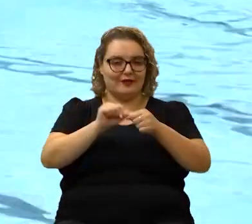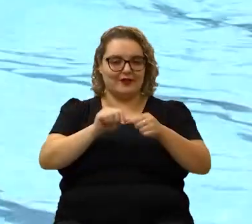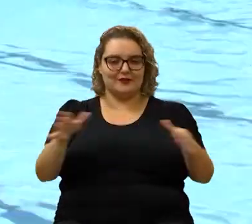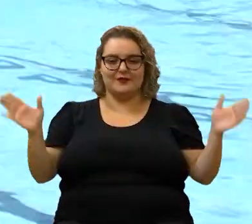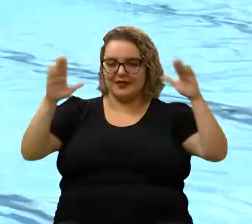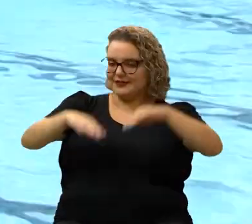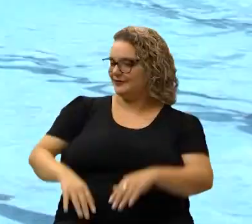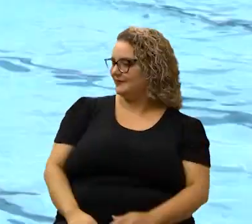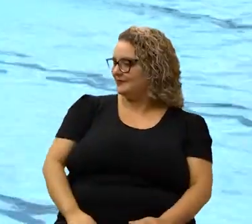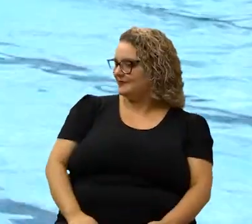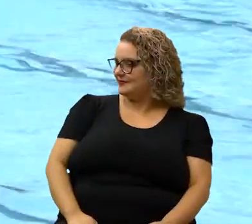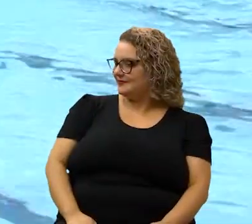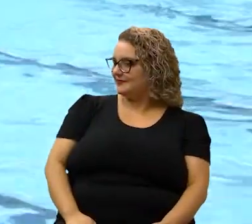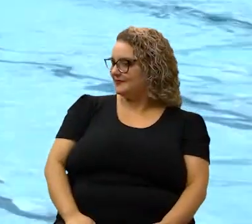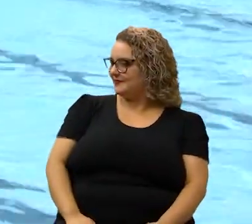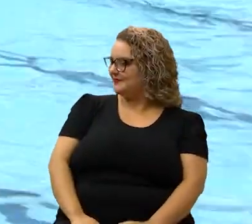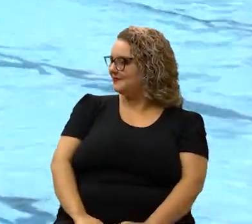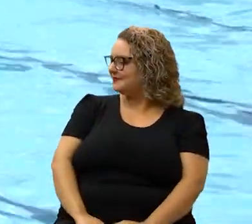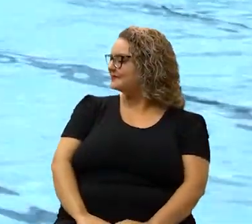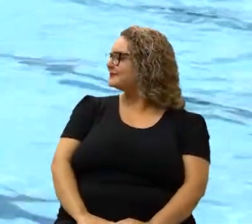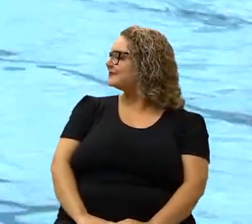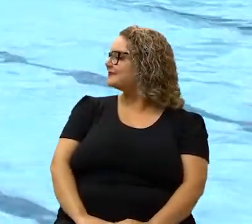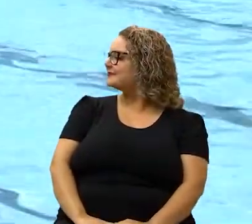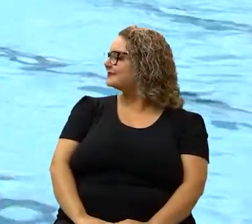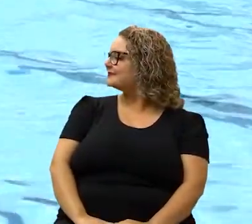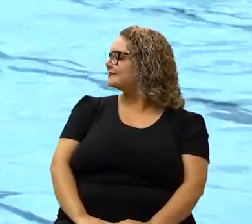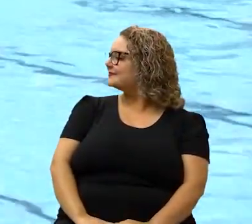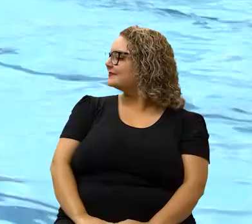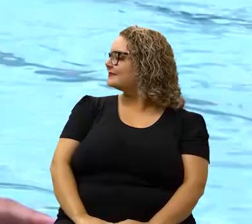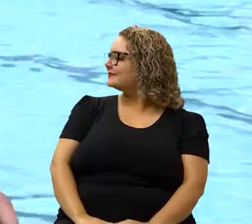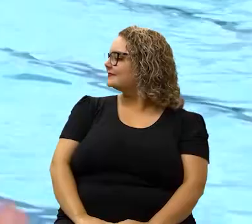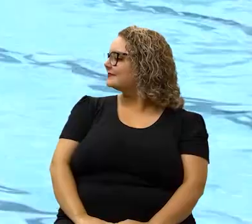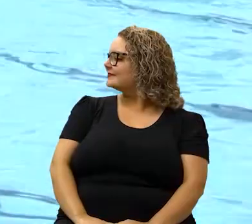ela. Então faz um movimento aí pra gente.